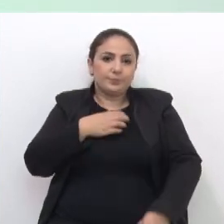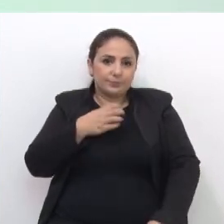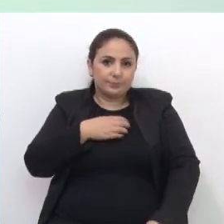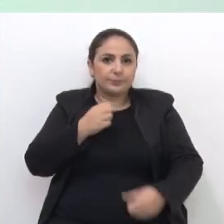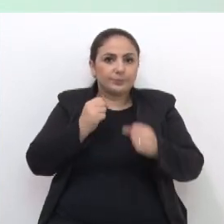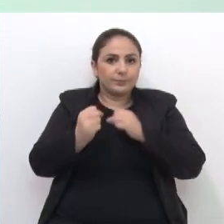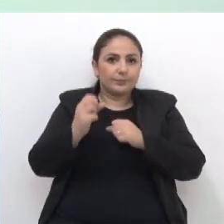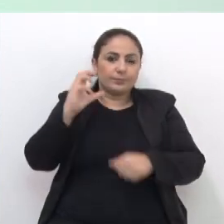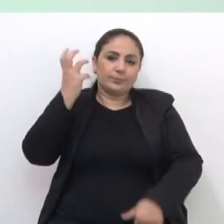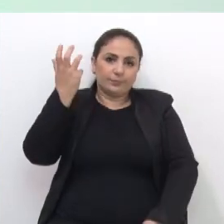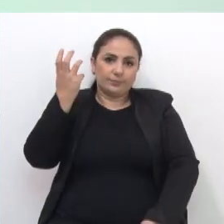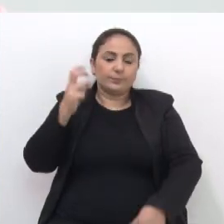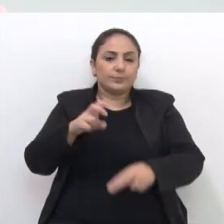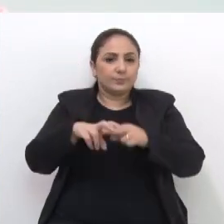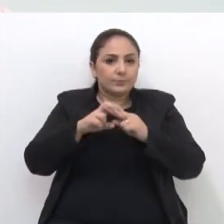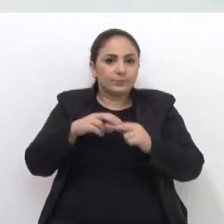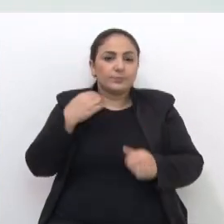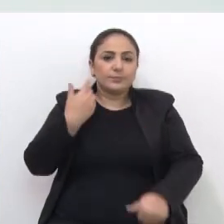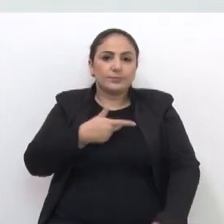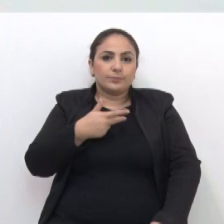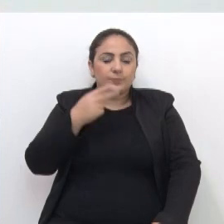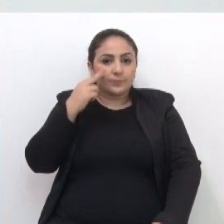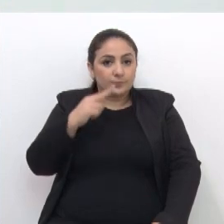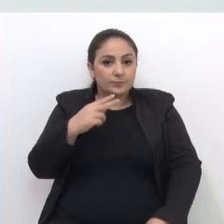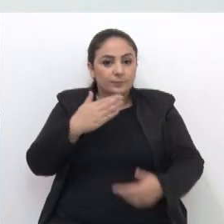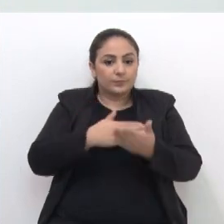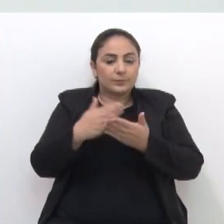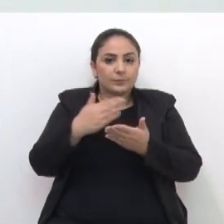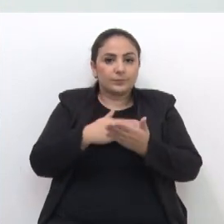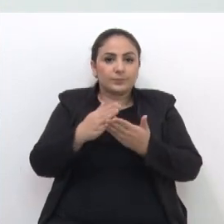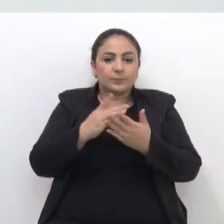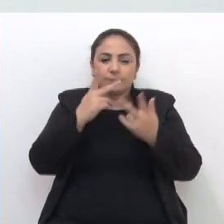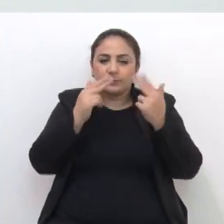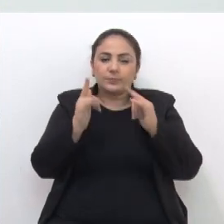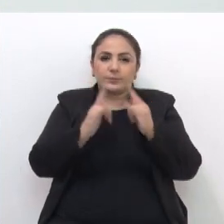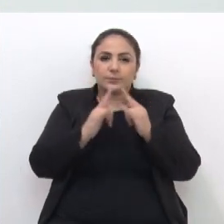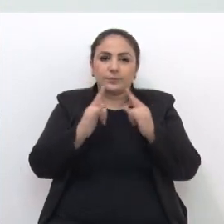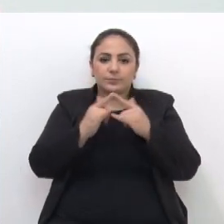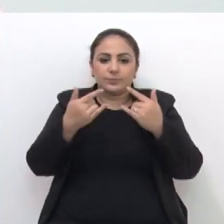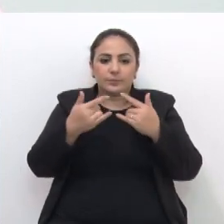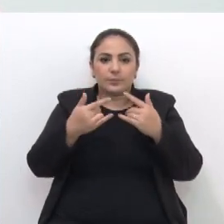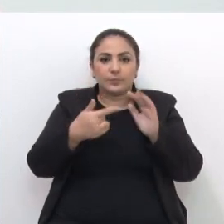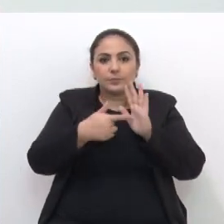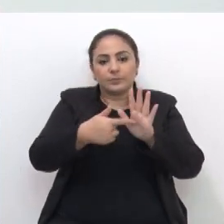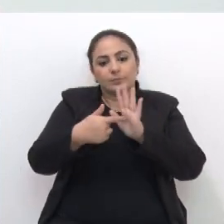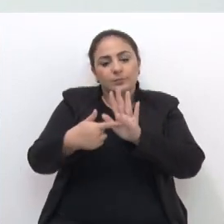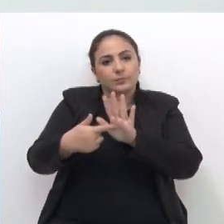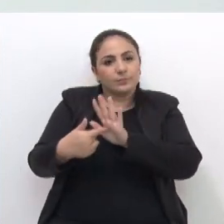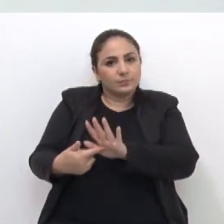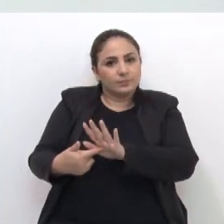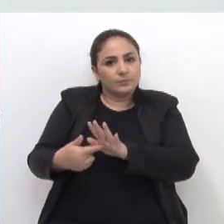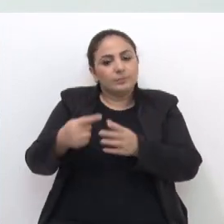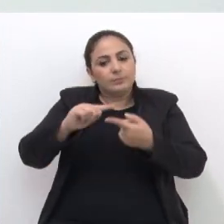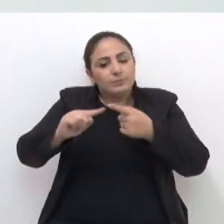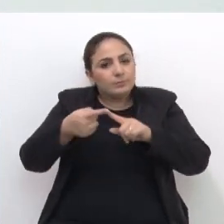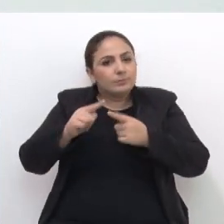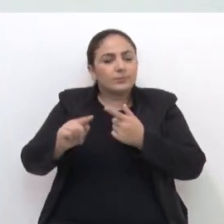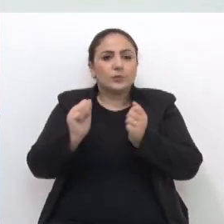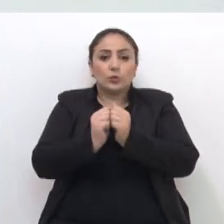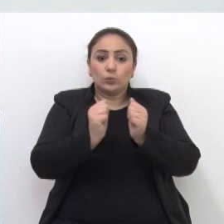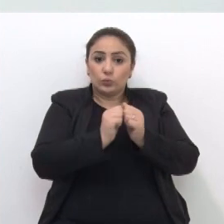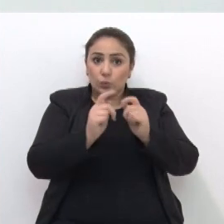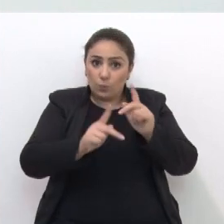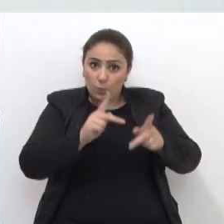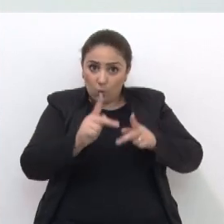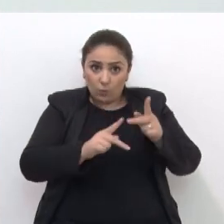caminhos o delito pode levar. Então, quando a gente vê iniciativas como a do Instituto se apresentarem, e dialogar com